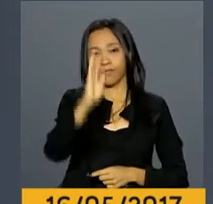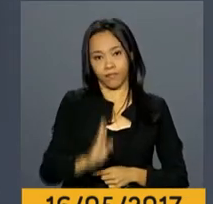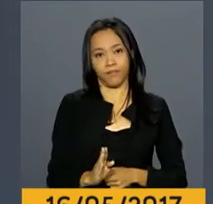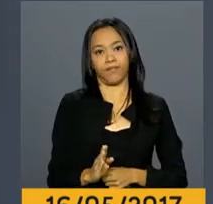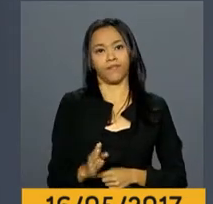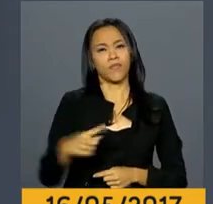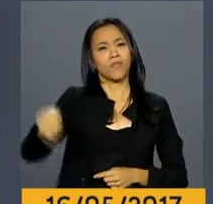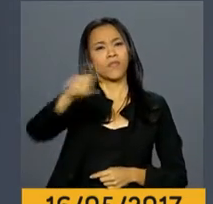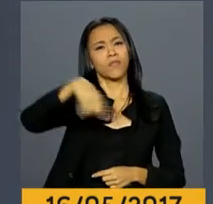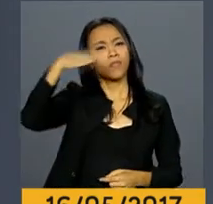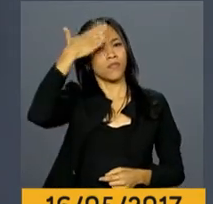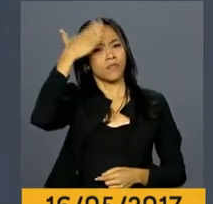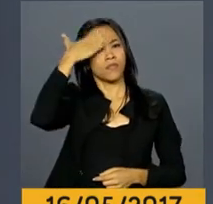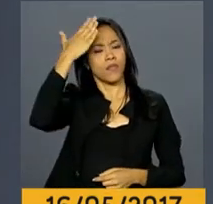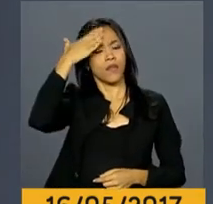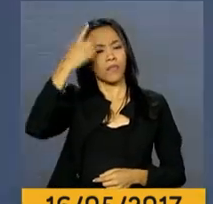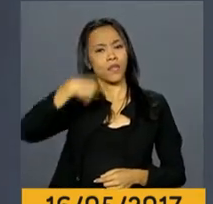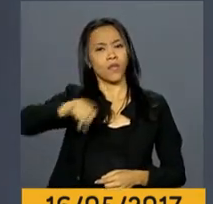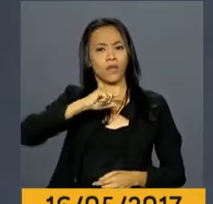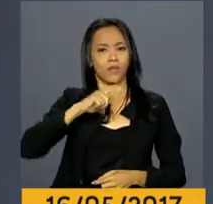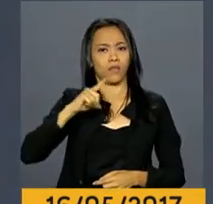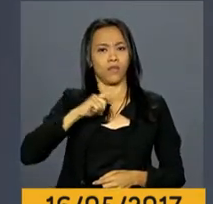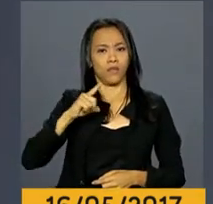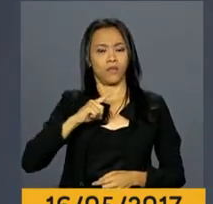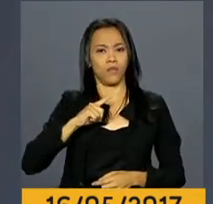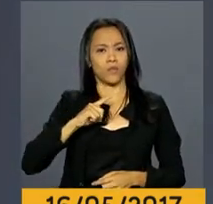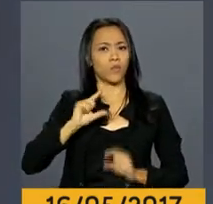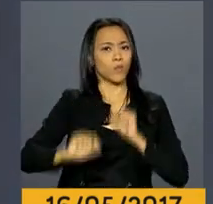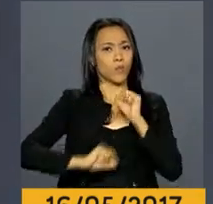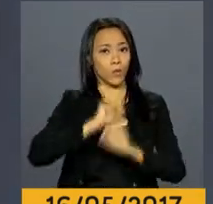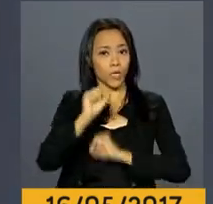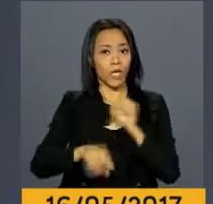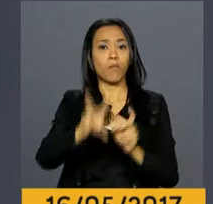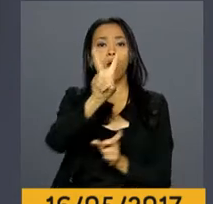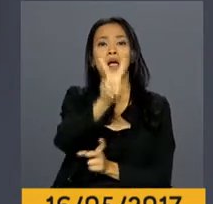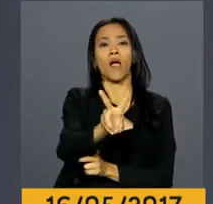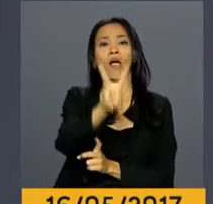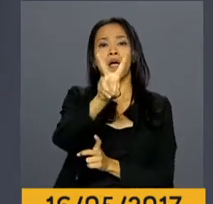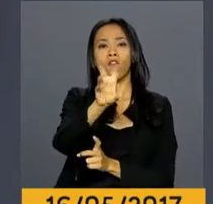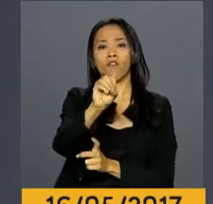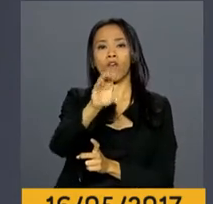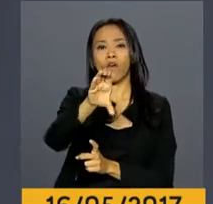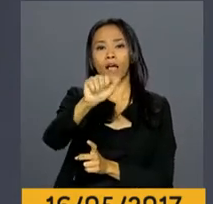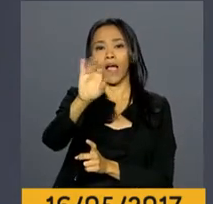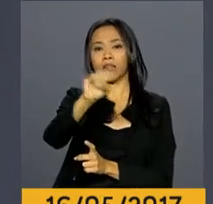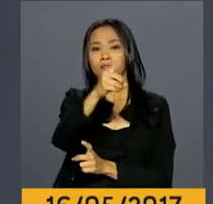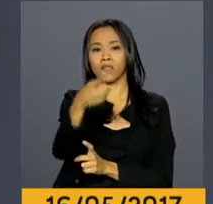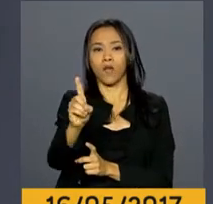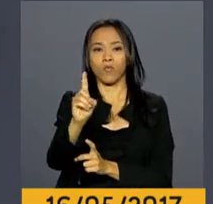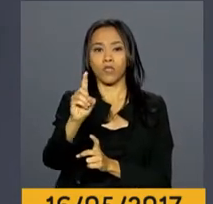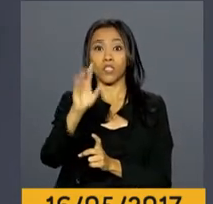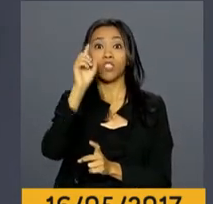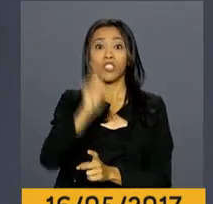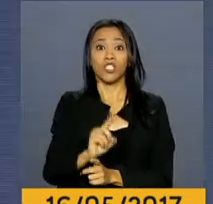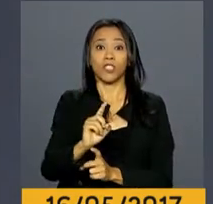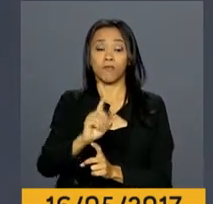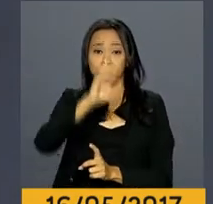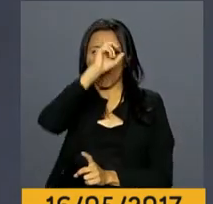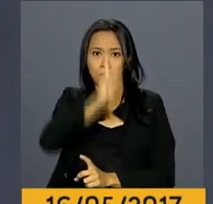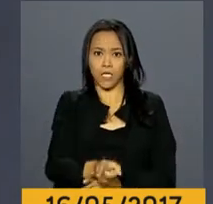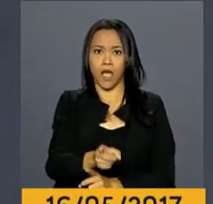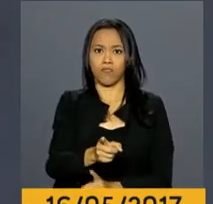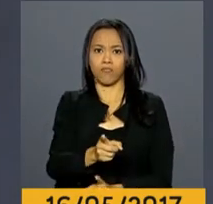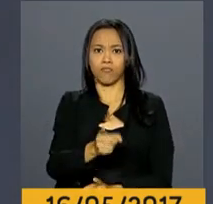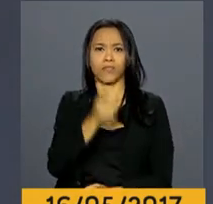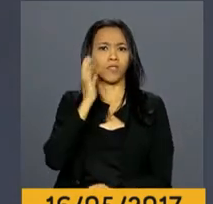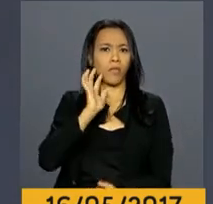Vocês sabem que nós temos, nós todos, nós temos uma vocação centralizadora extraordinária.